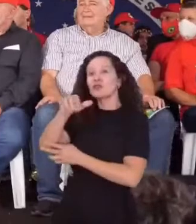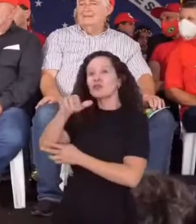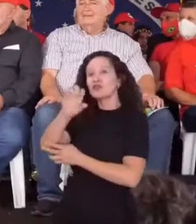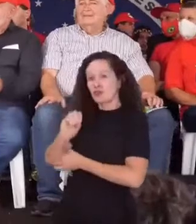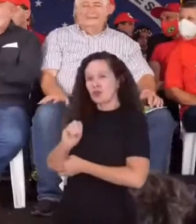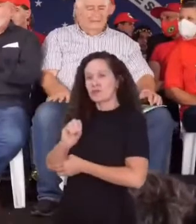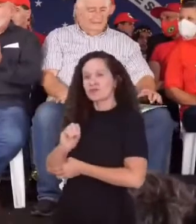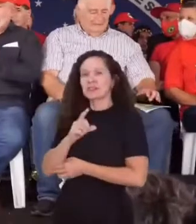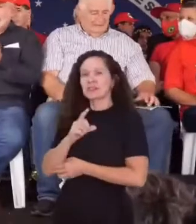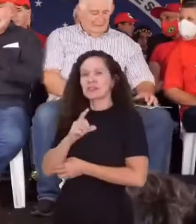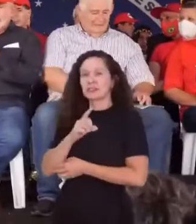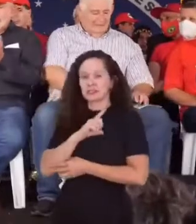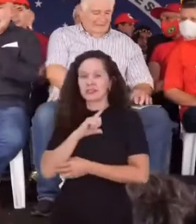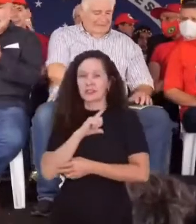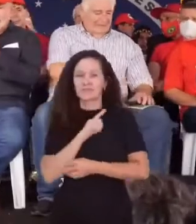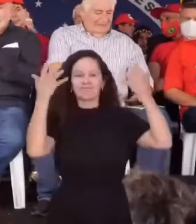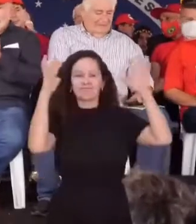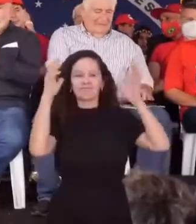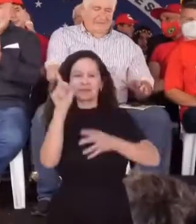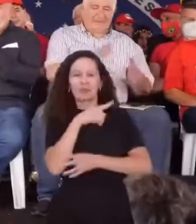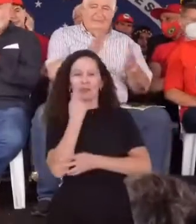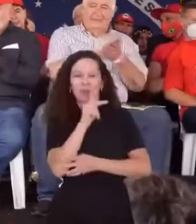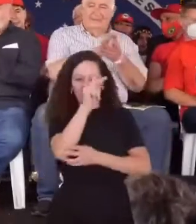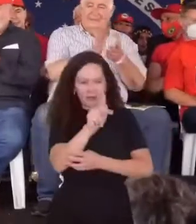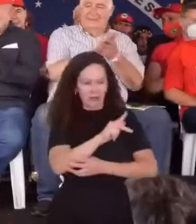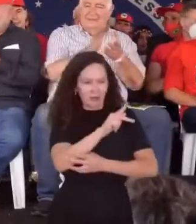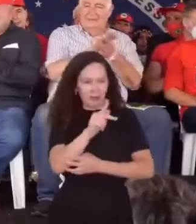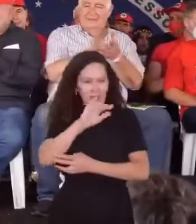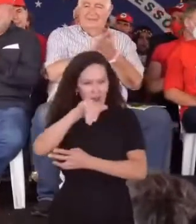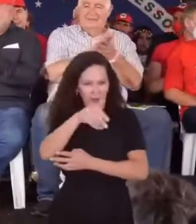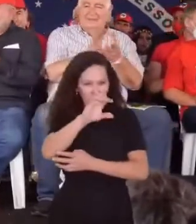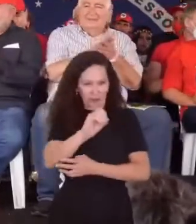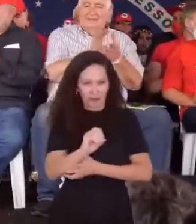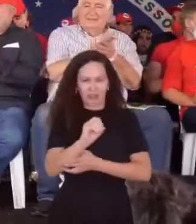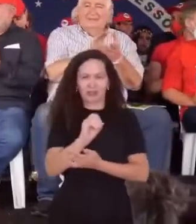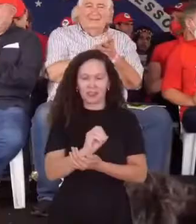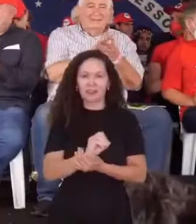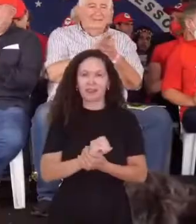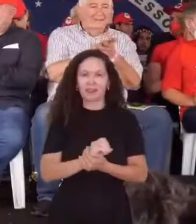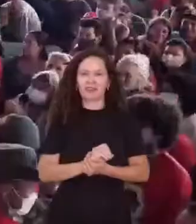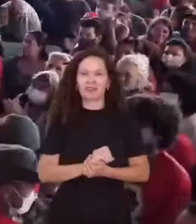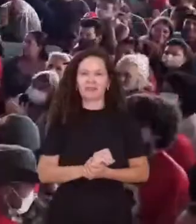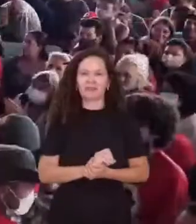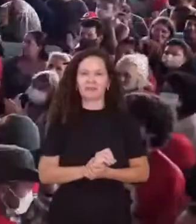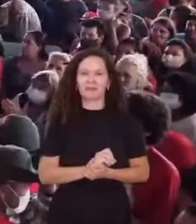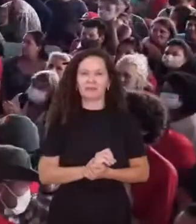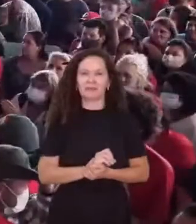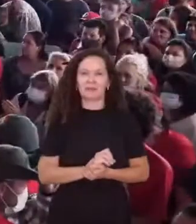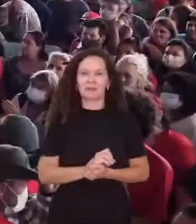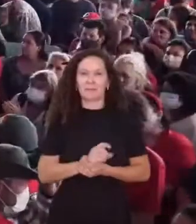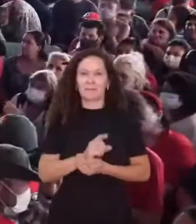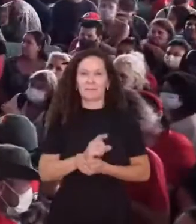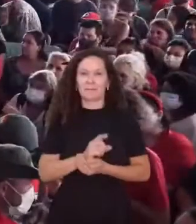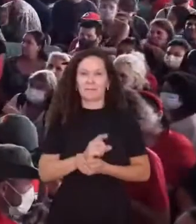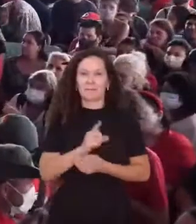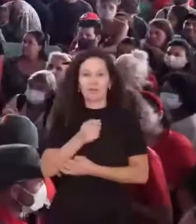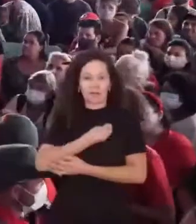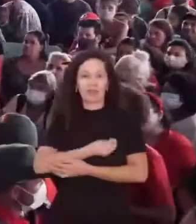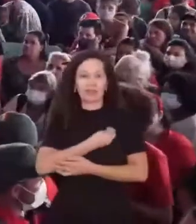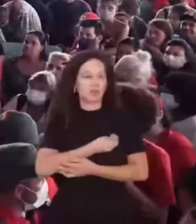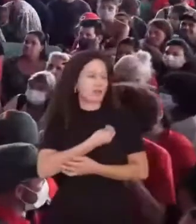de palmas para o nosso padre João Caruana. Deve estar por aí. O padre João